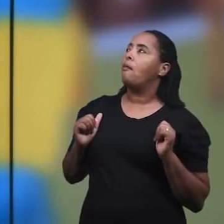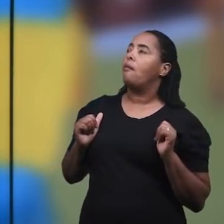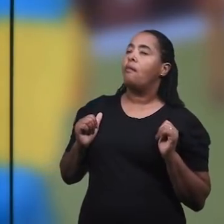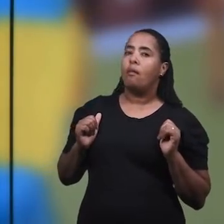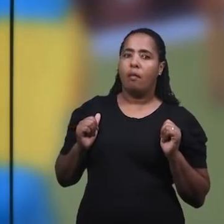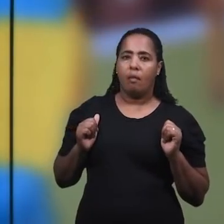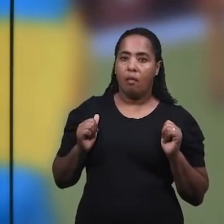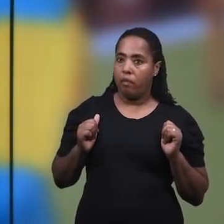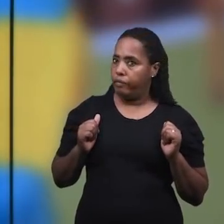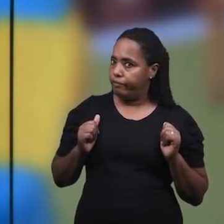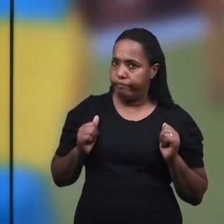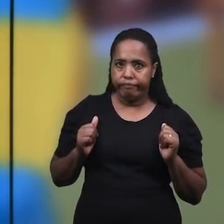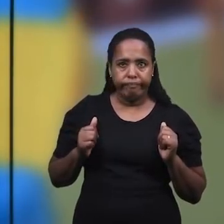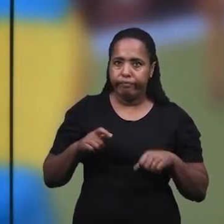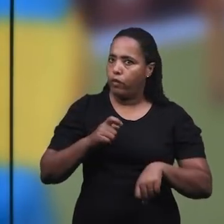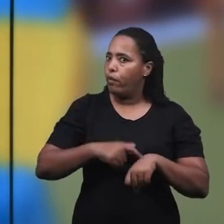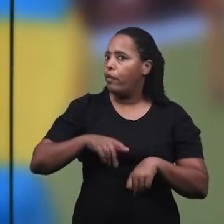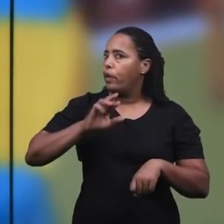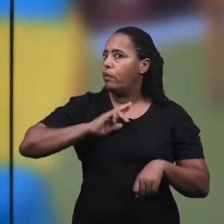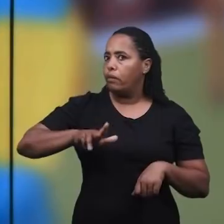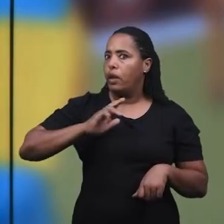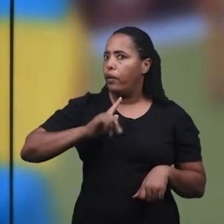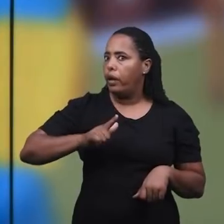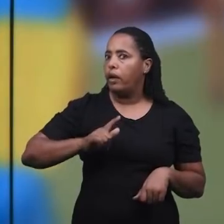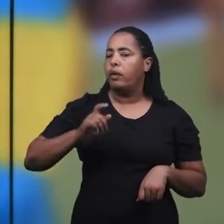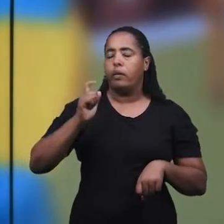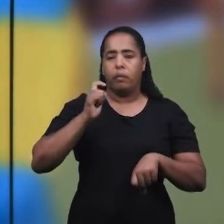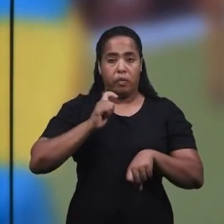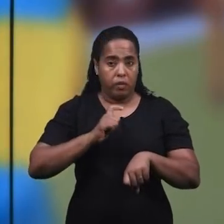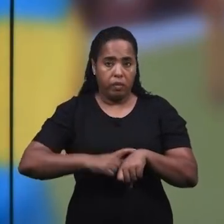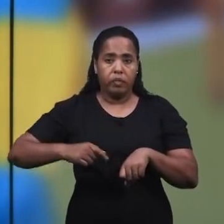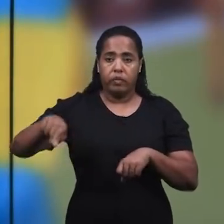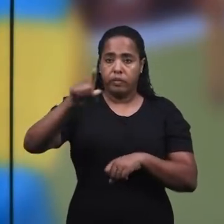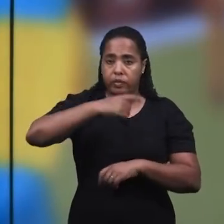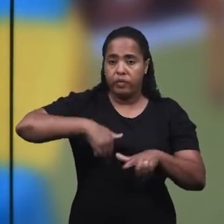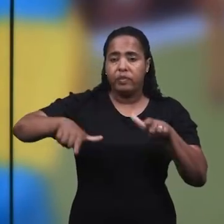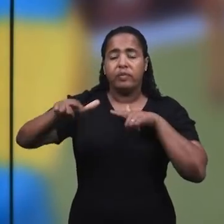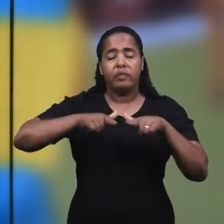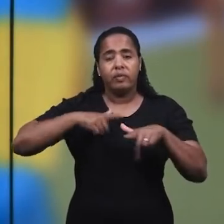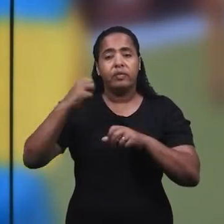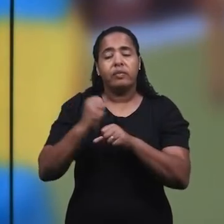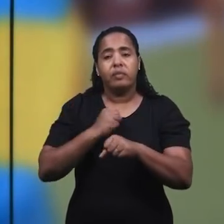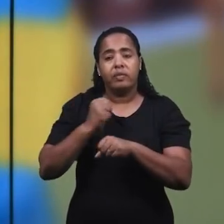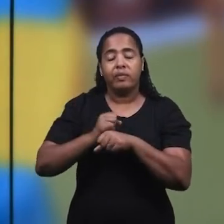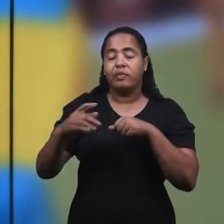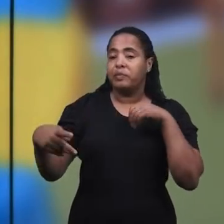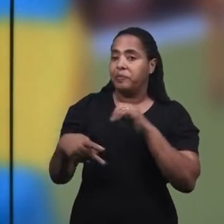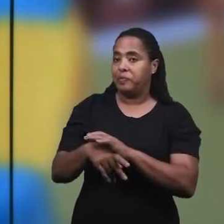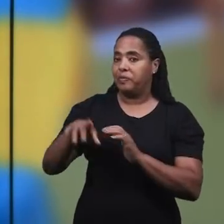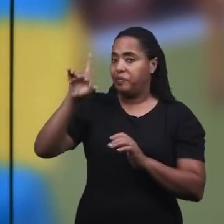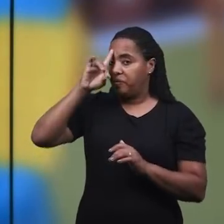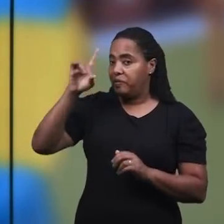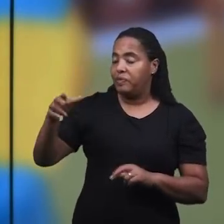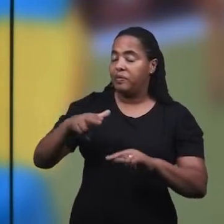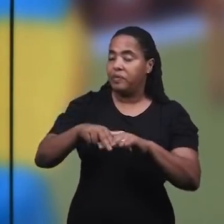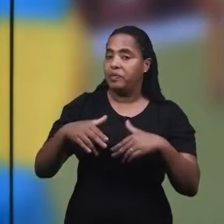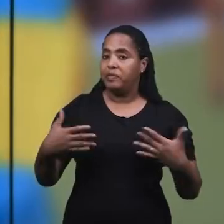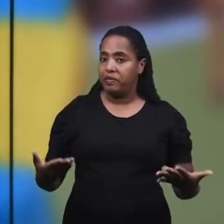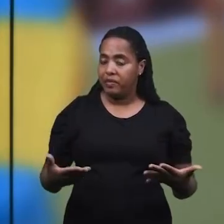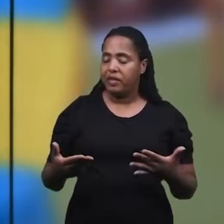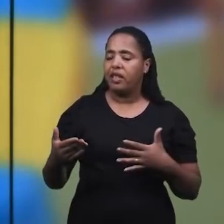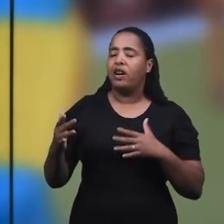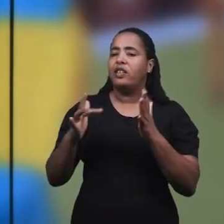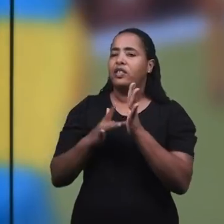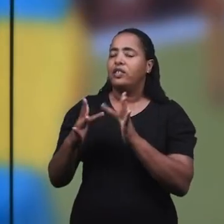O momento não é para isso. O momento é de estarmos trabalhando na obra de Deus, porque Jesus